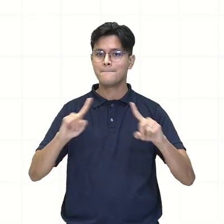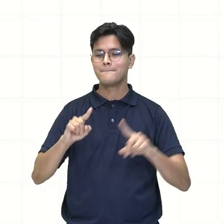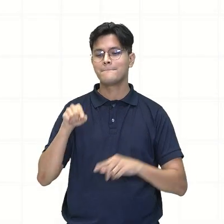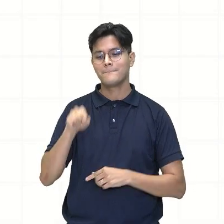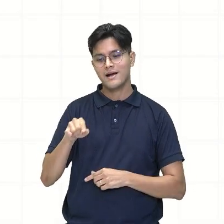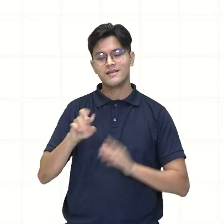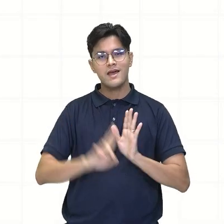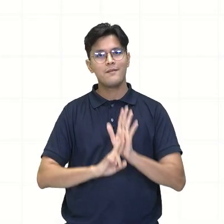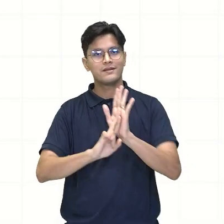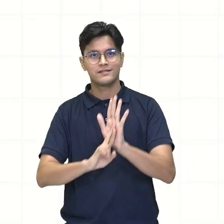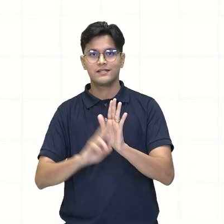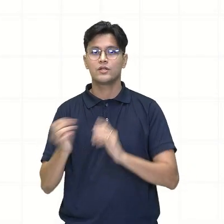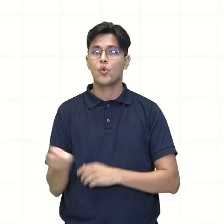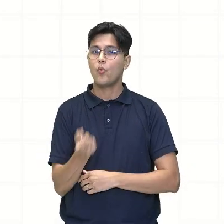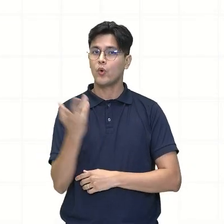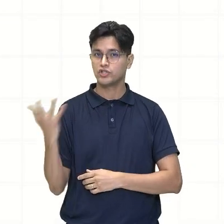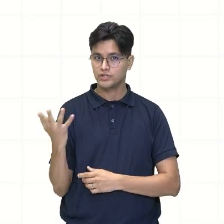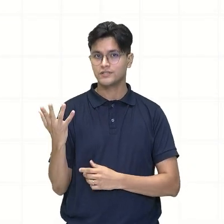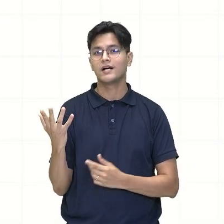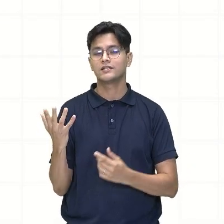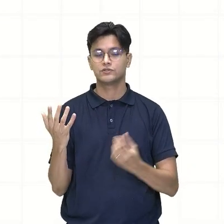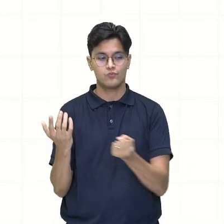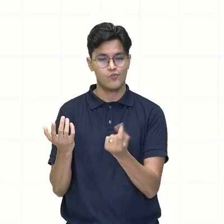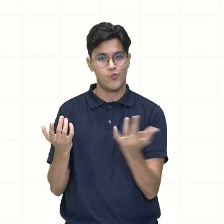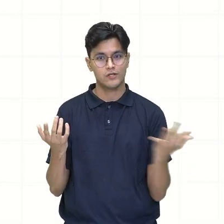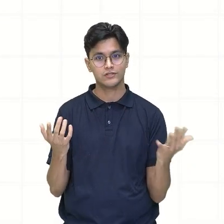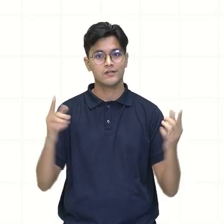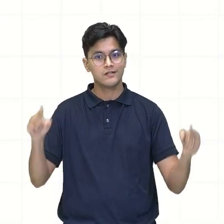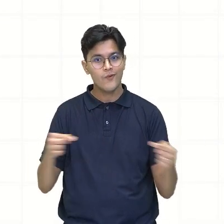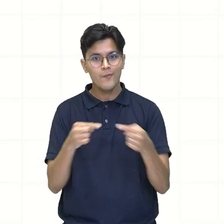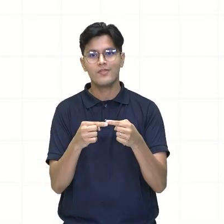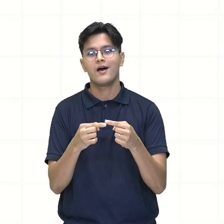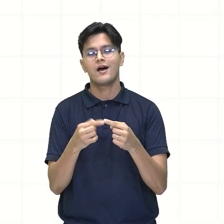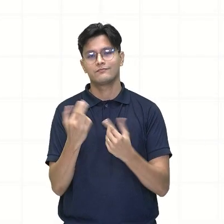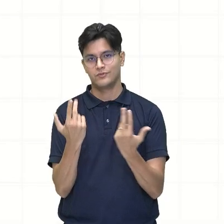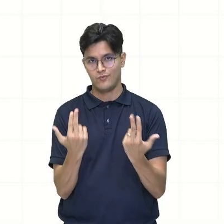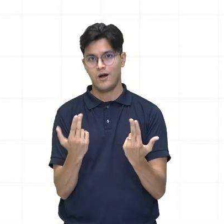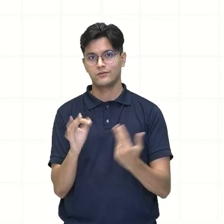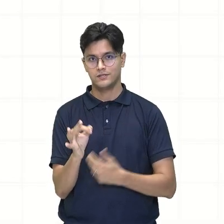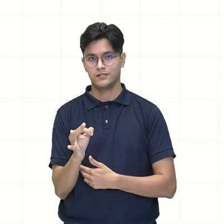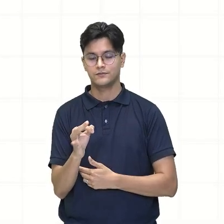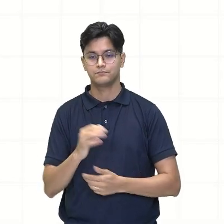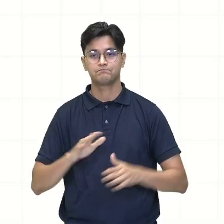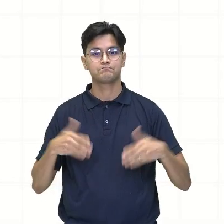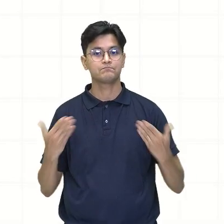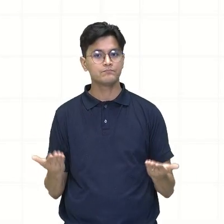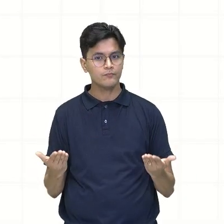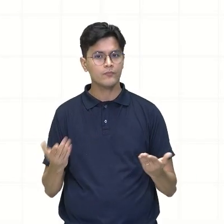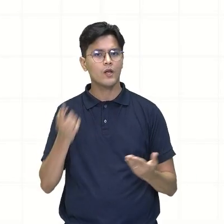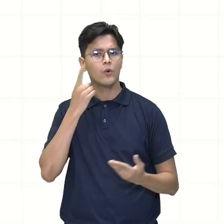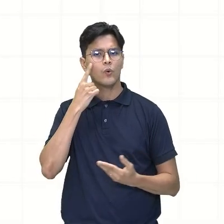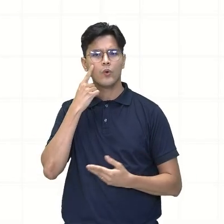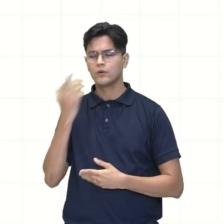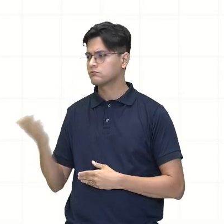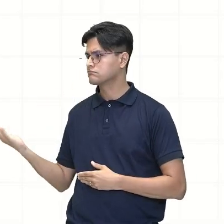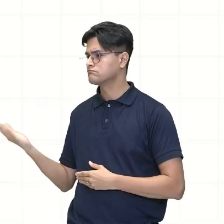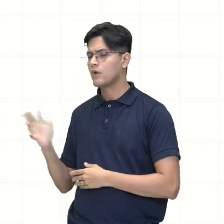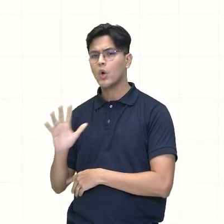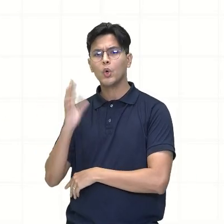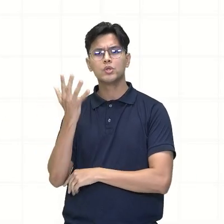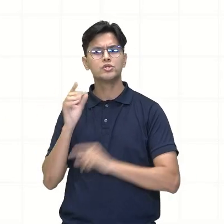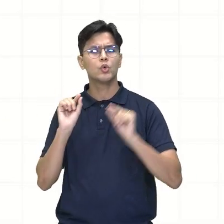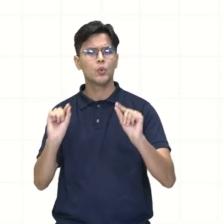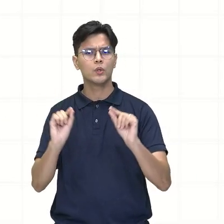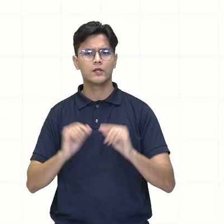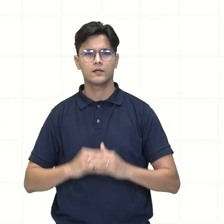de determinada coisa que a gente queira representar, tá bom? Então, olha o que aconteceu. As